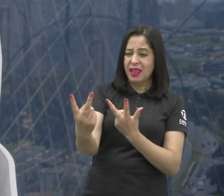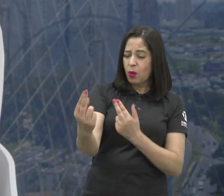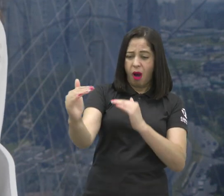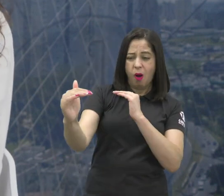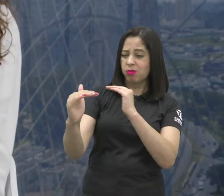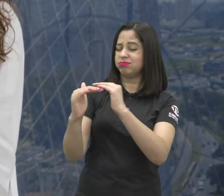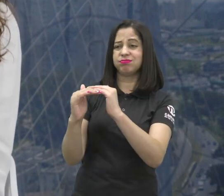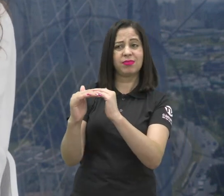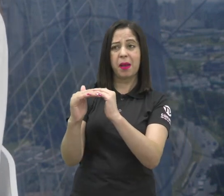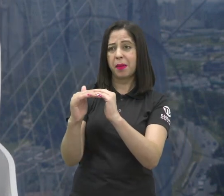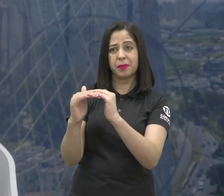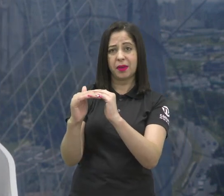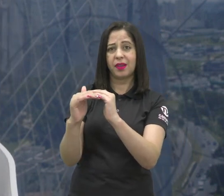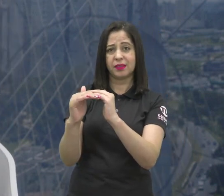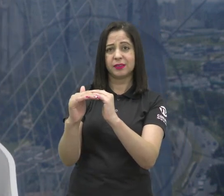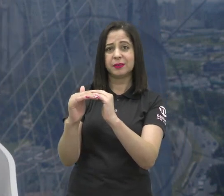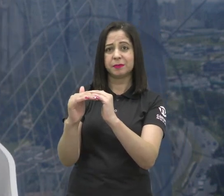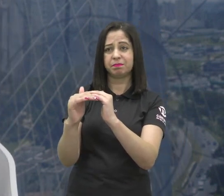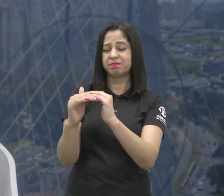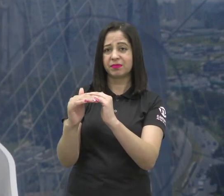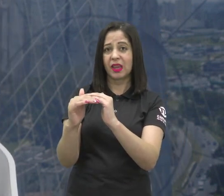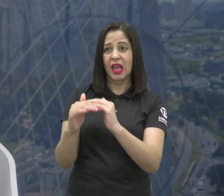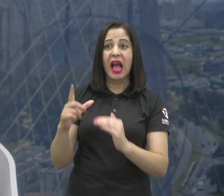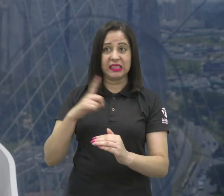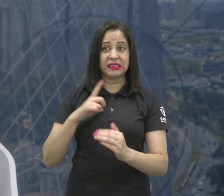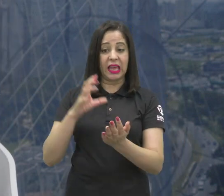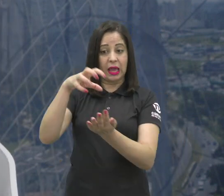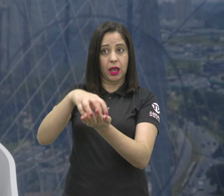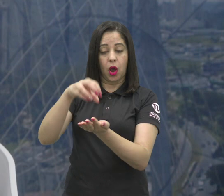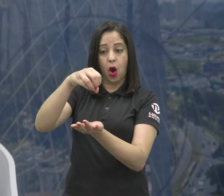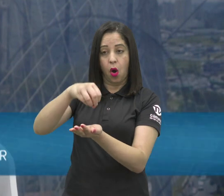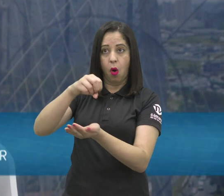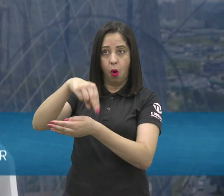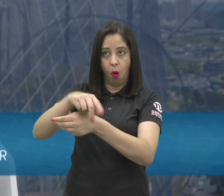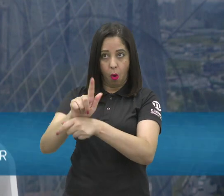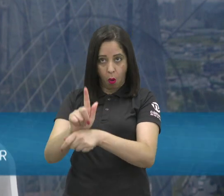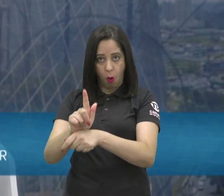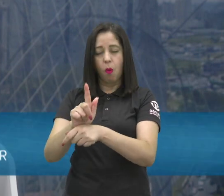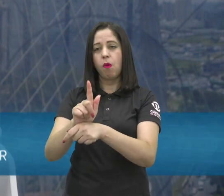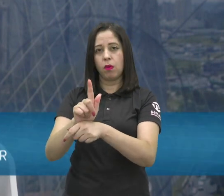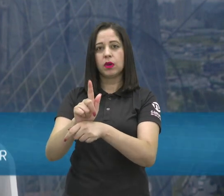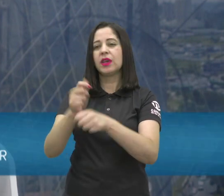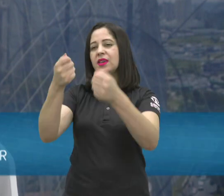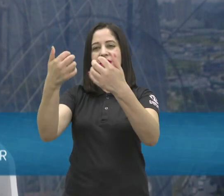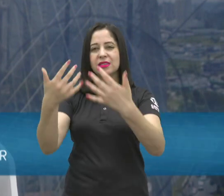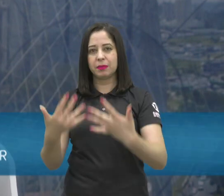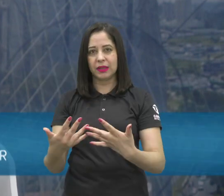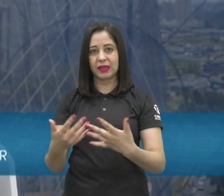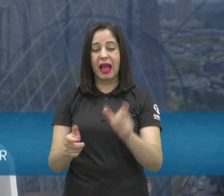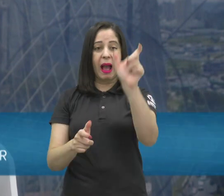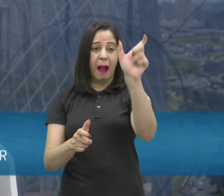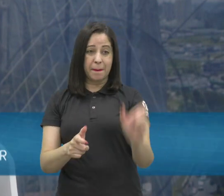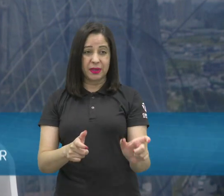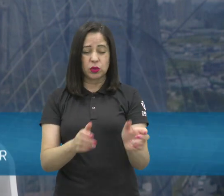meu, né? A gente tem algumas organizações não governamentais, algumas páginas, né, que relatam pessoas que estão em